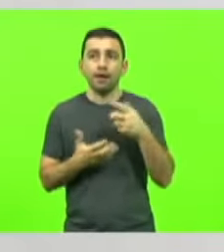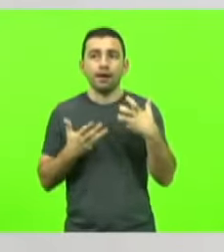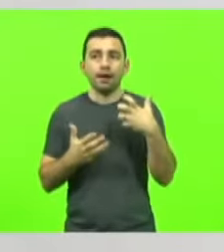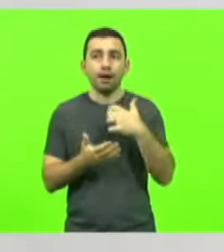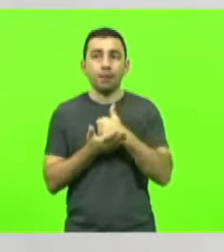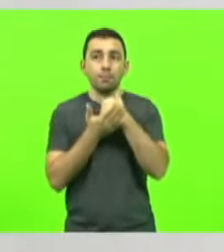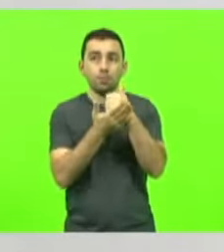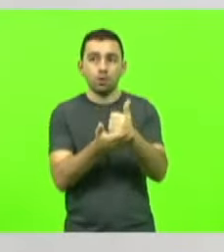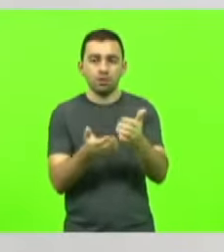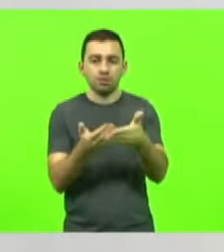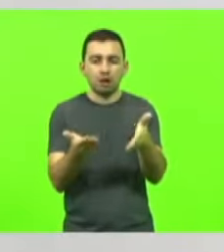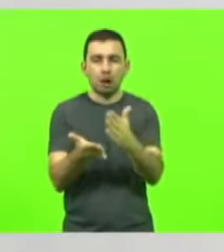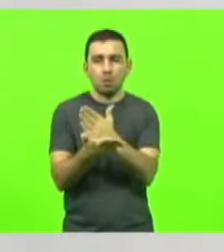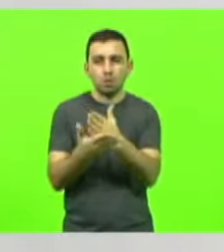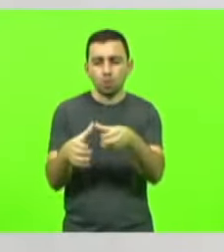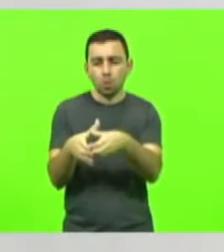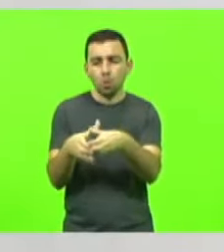favorecer uma meia dúzia.